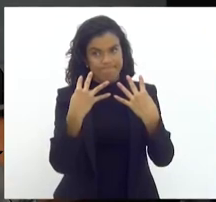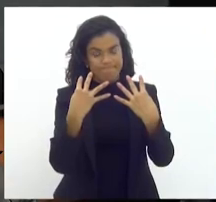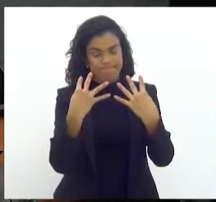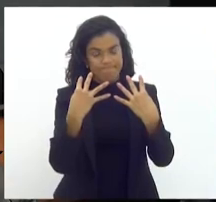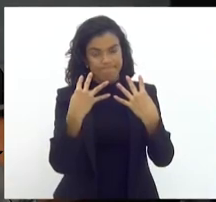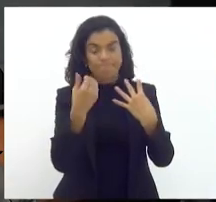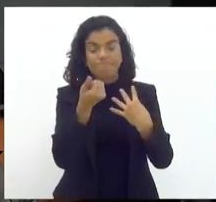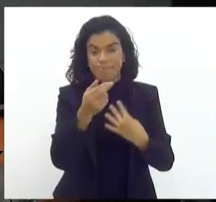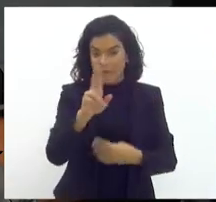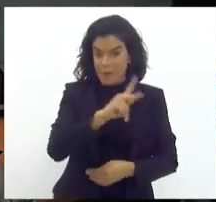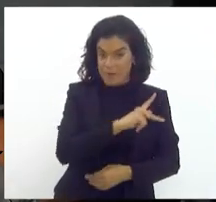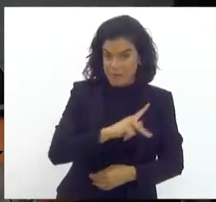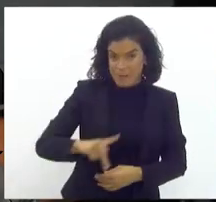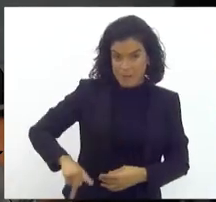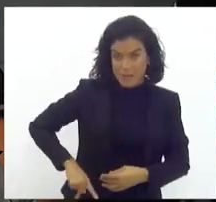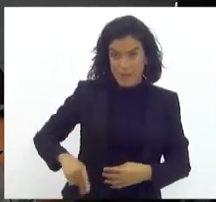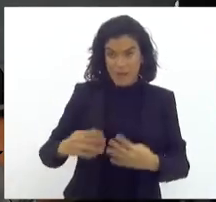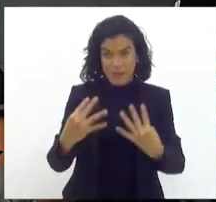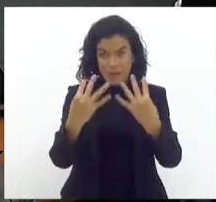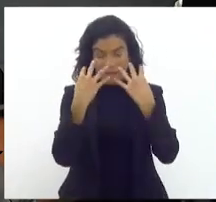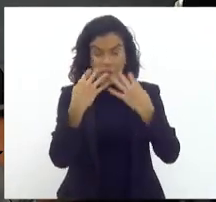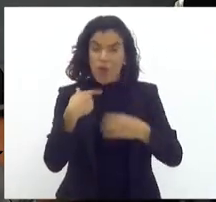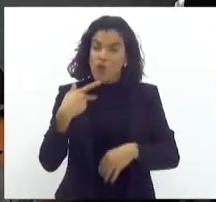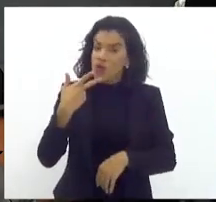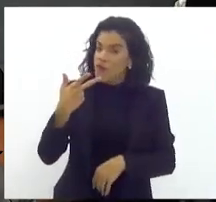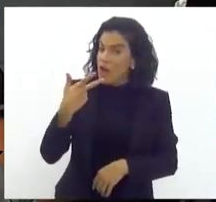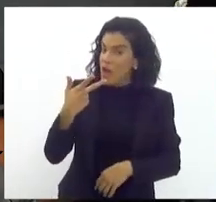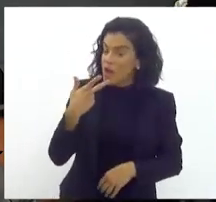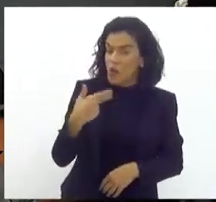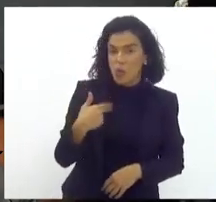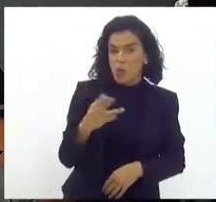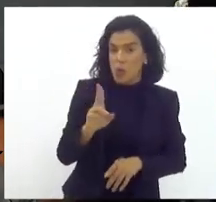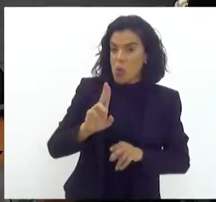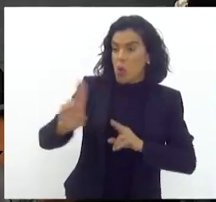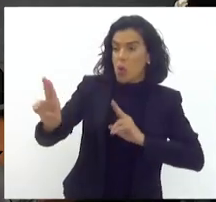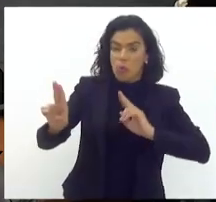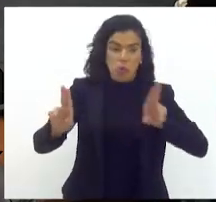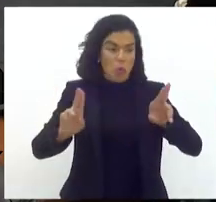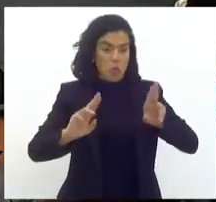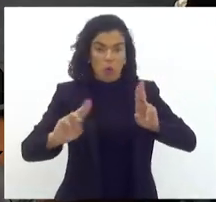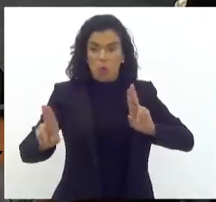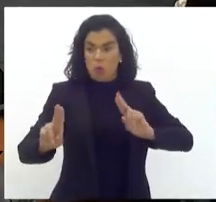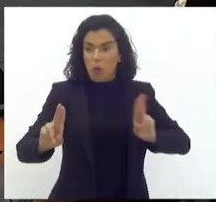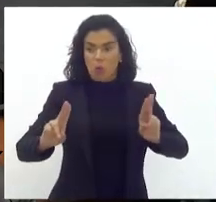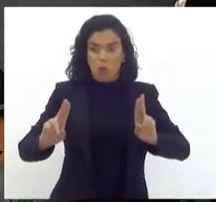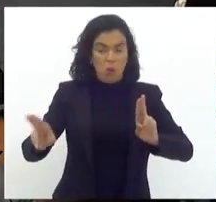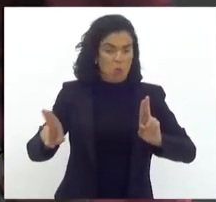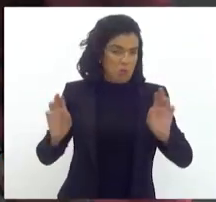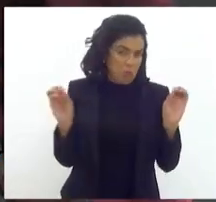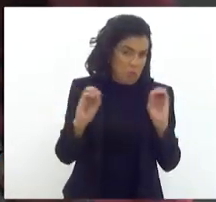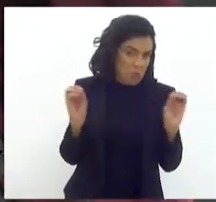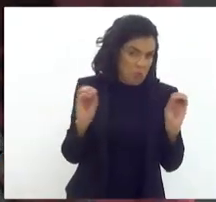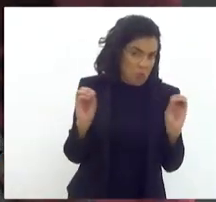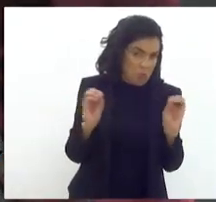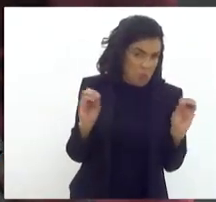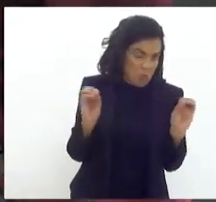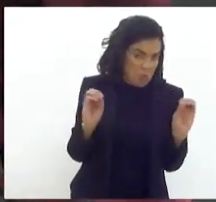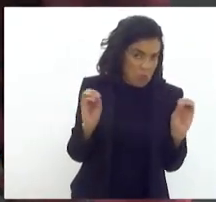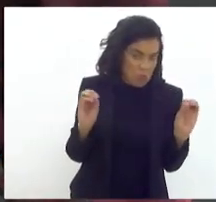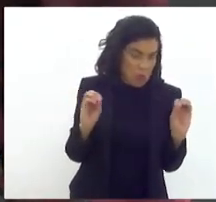senhor presidente eu estou falando e não estou nominando ninguém não tô nominando ninguém